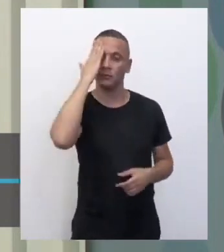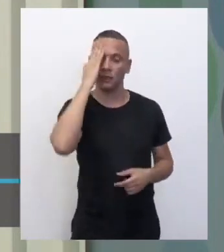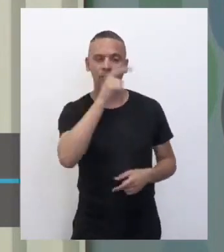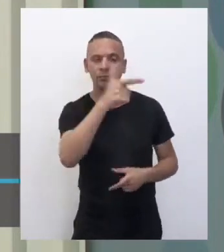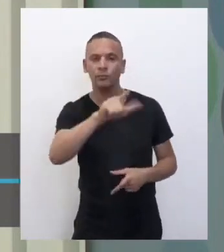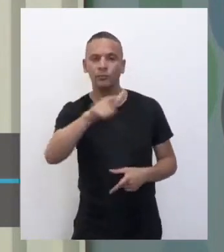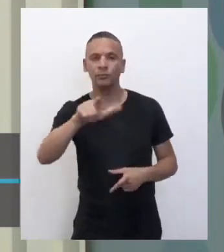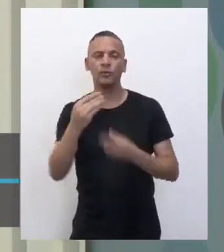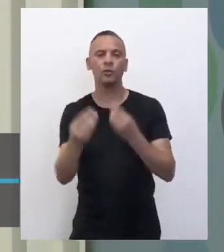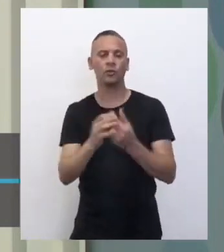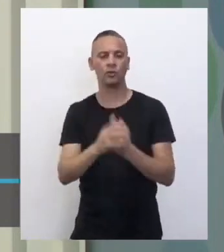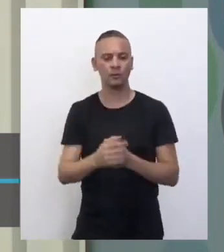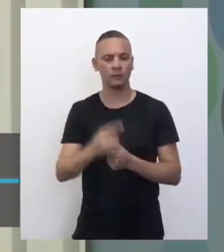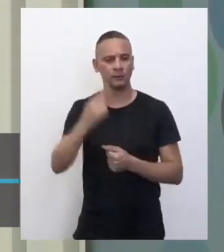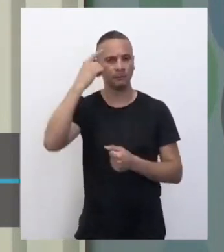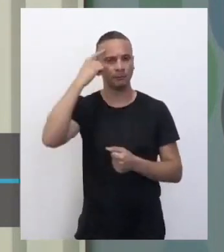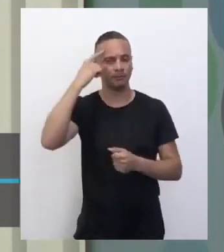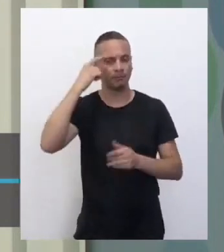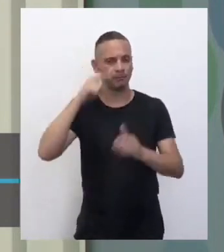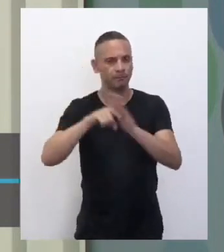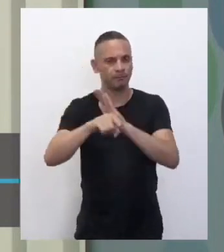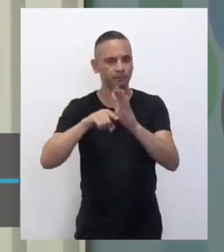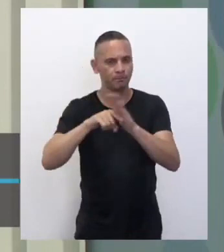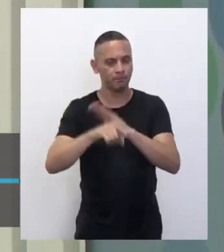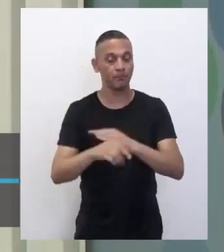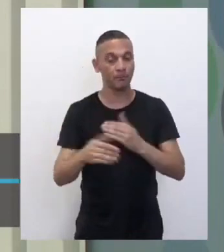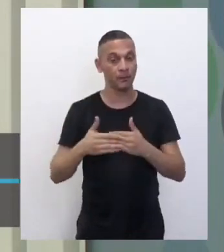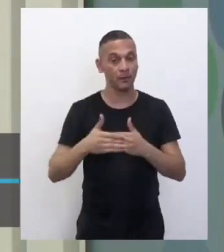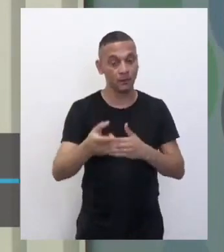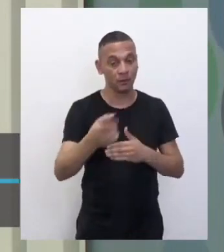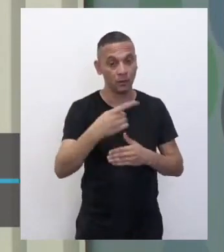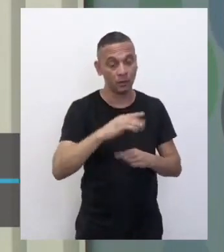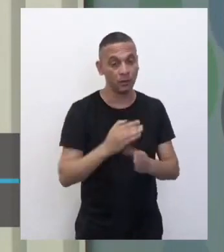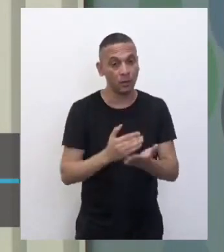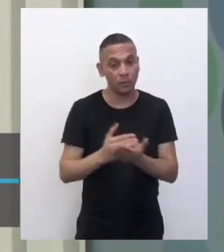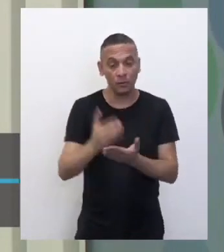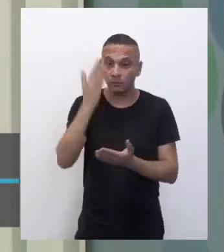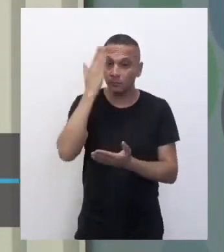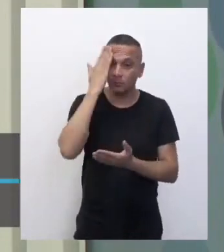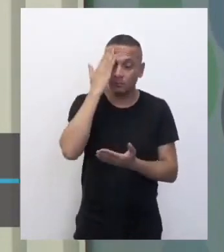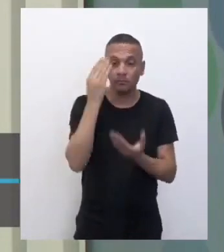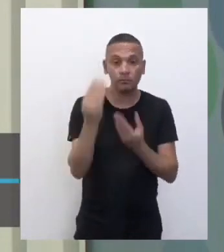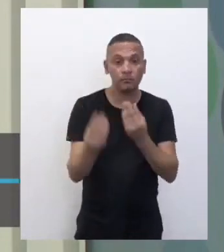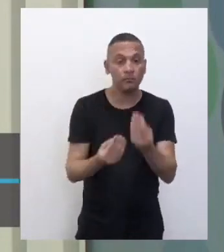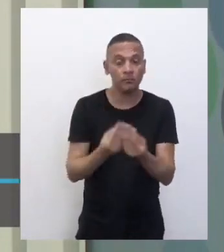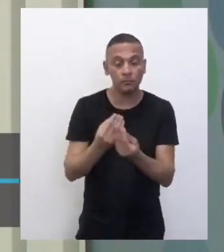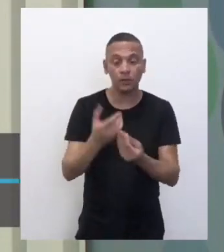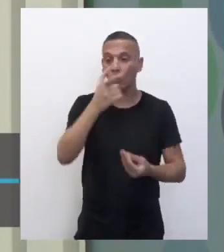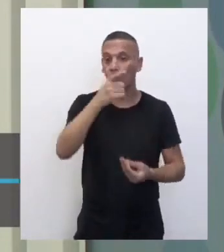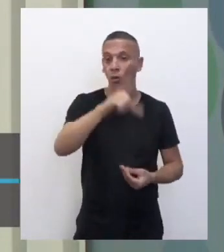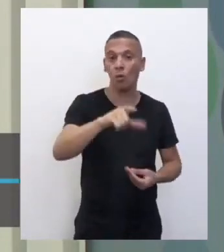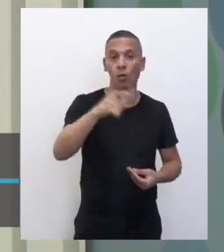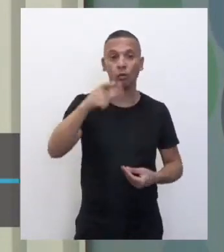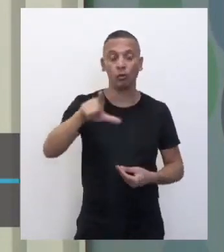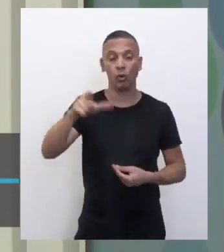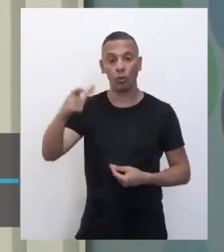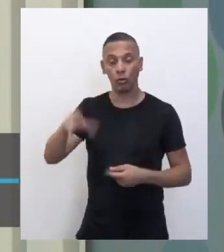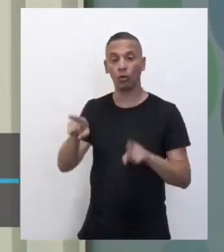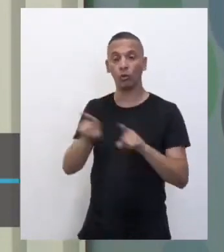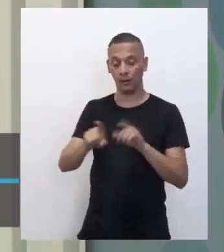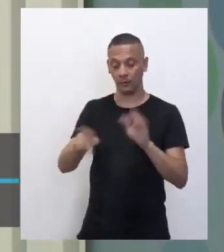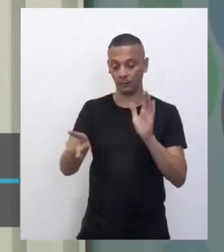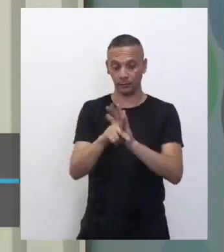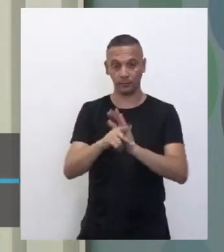outros. Pensa nessa pergunta. E a partir disso a gente começa a entender que o outro é um outro eu.